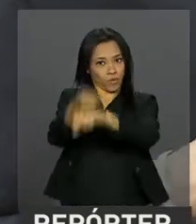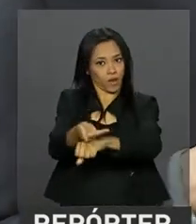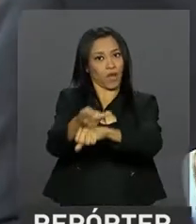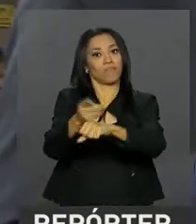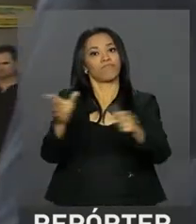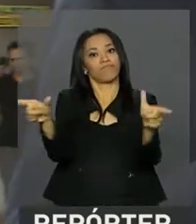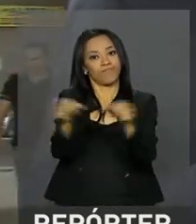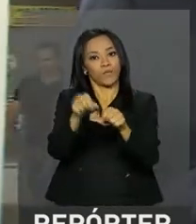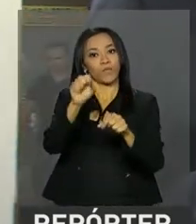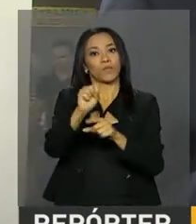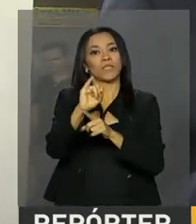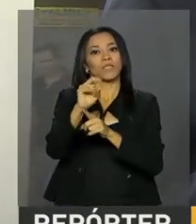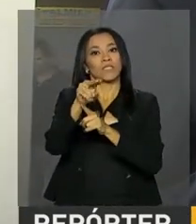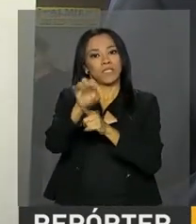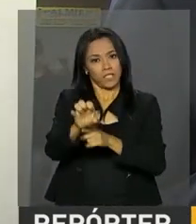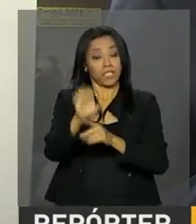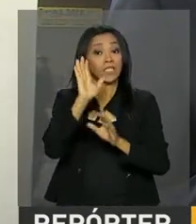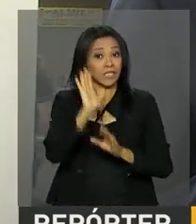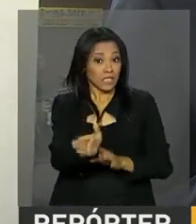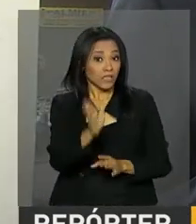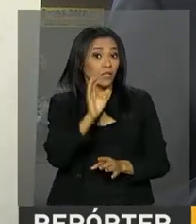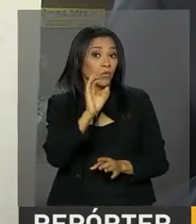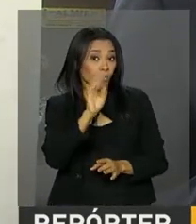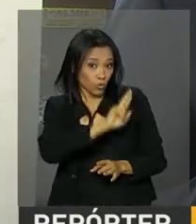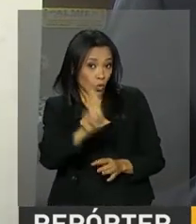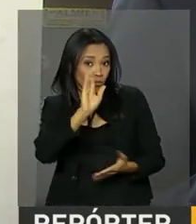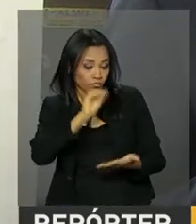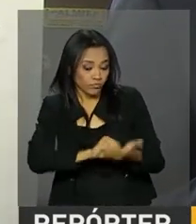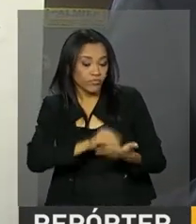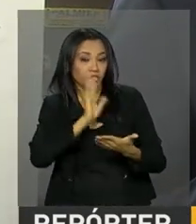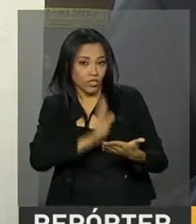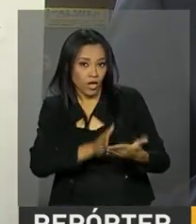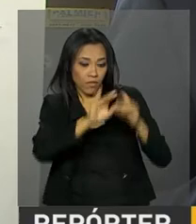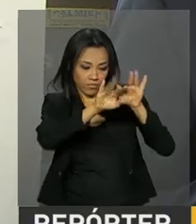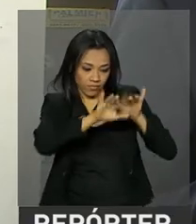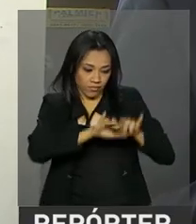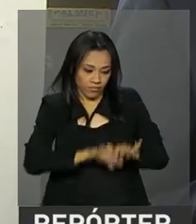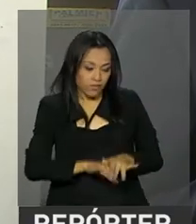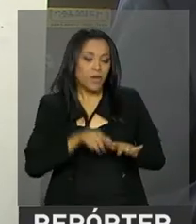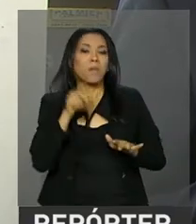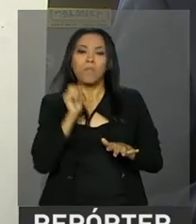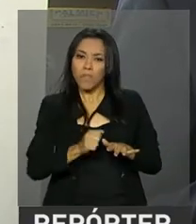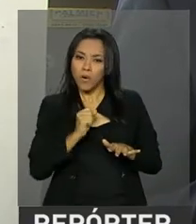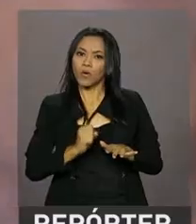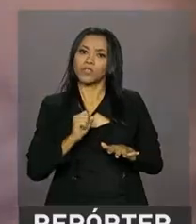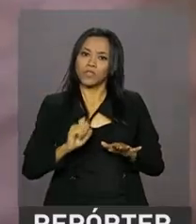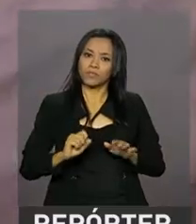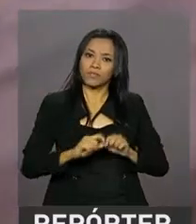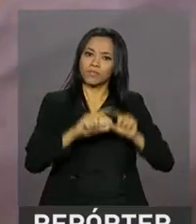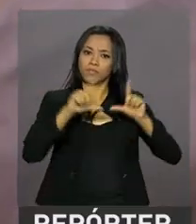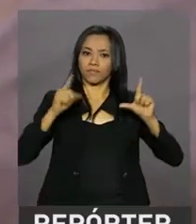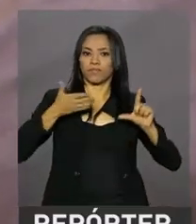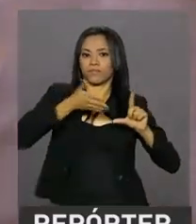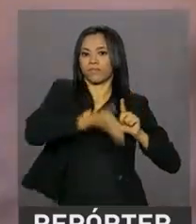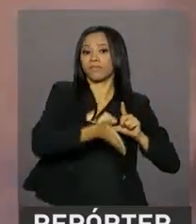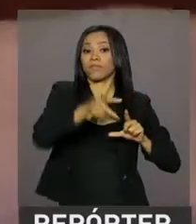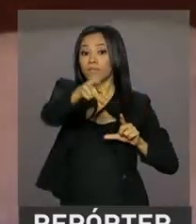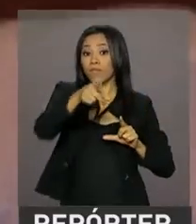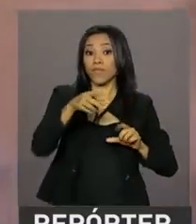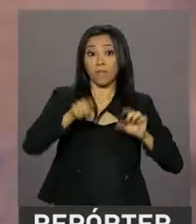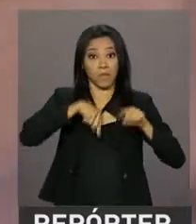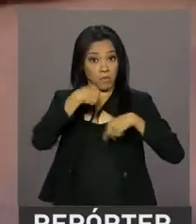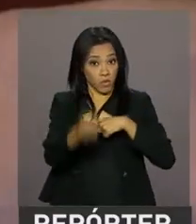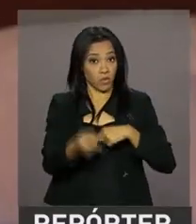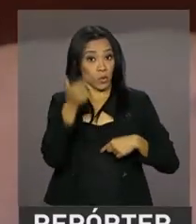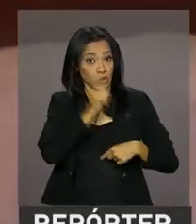então se ele já estiver cadastrado no sistema nacional de emprego pode gerar no portal emprega brasil um acesso liberado a